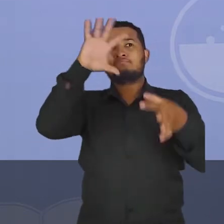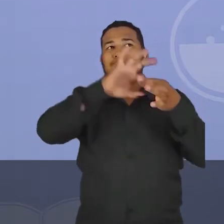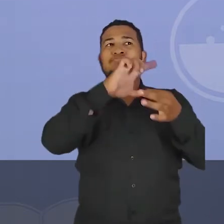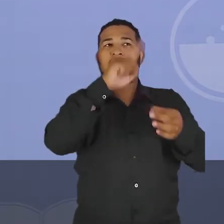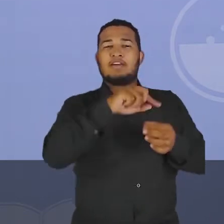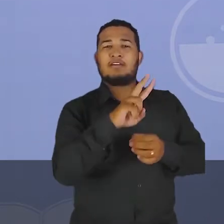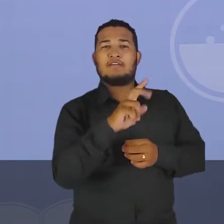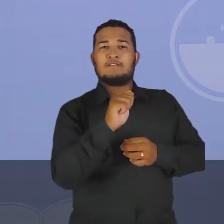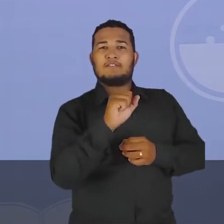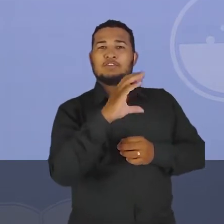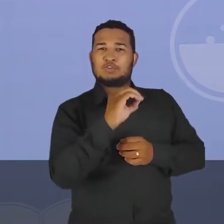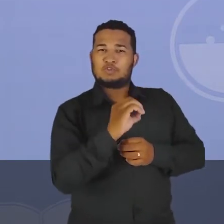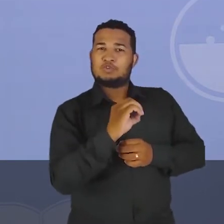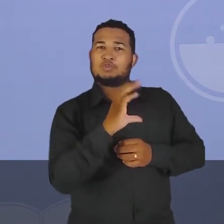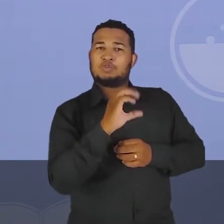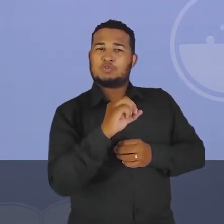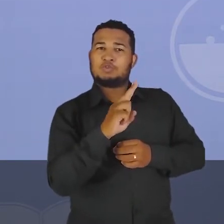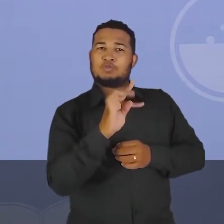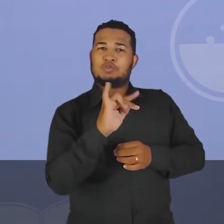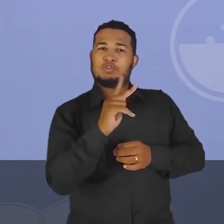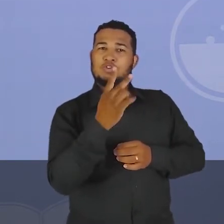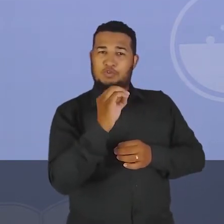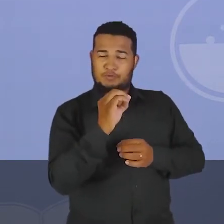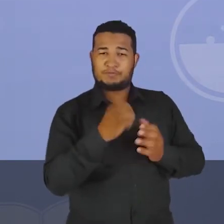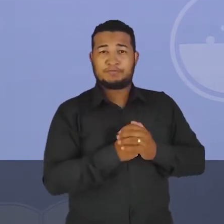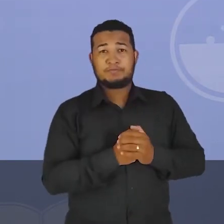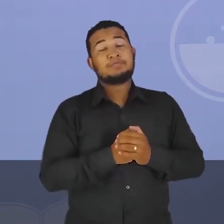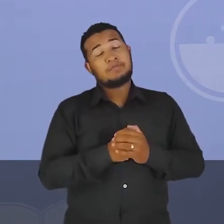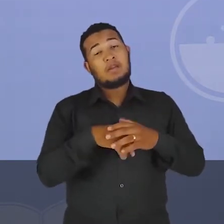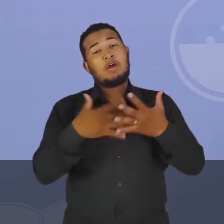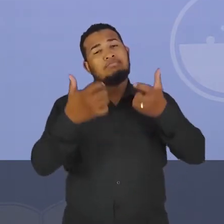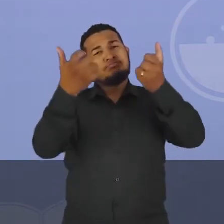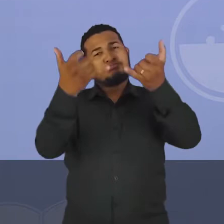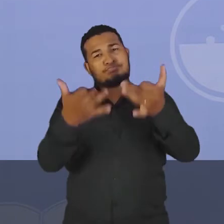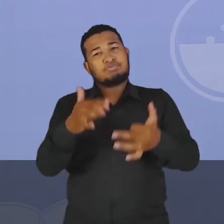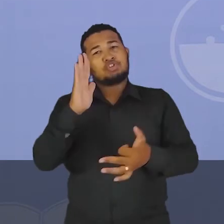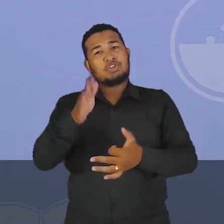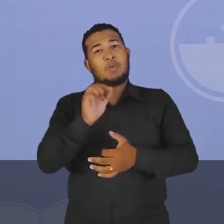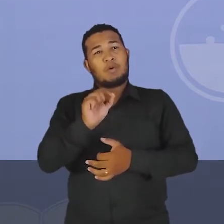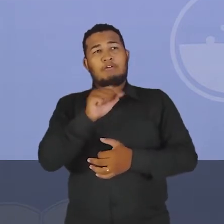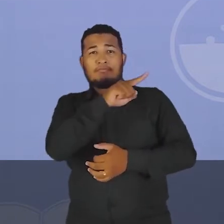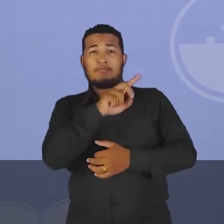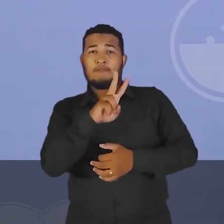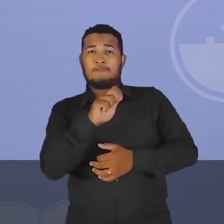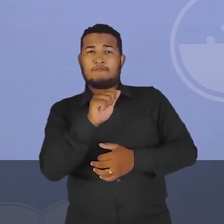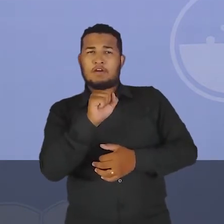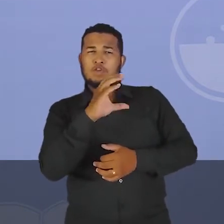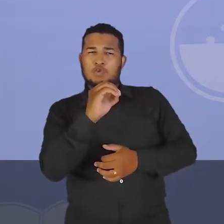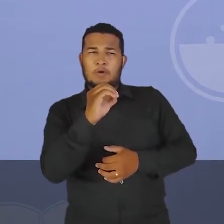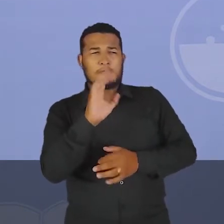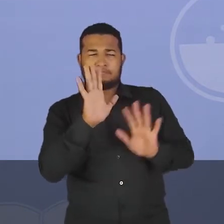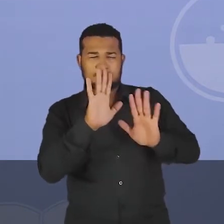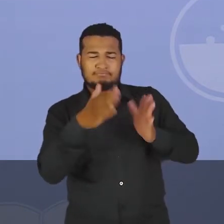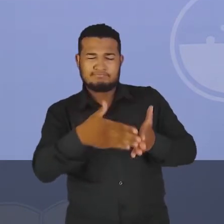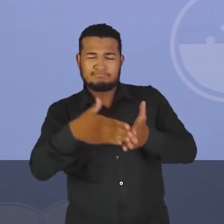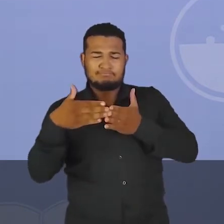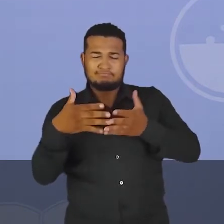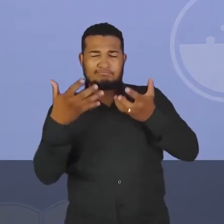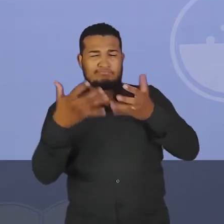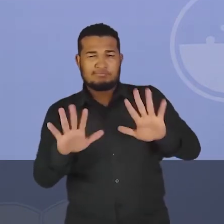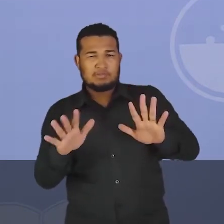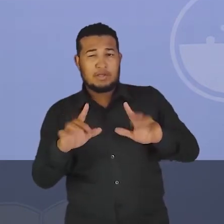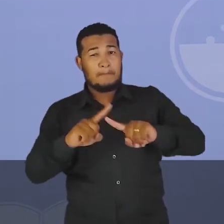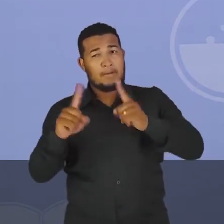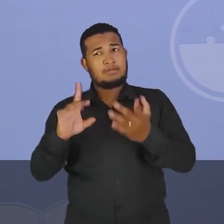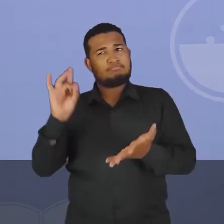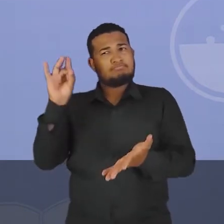Fernandes Coutinho. Bom, como eu falei com vocês, então, o Vasco ele vai abdicar de ser donatário, mas ele